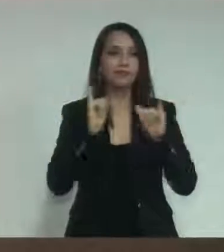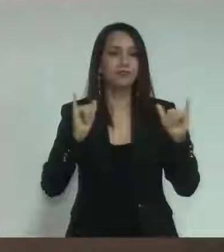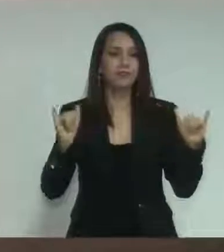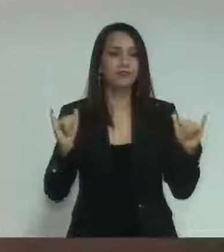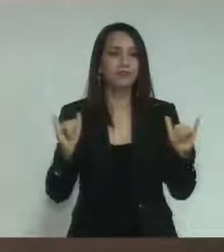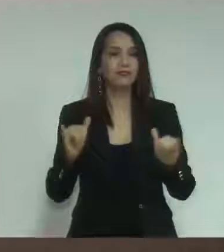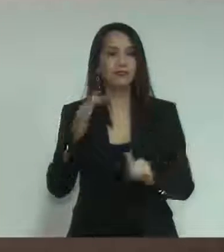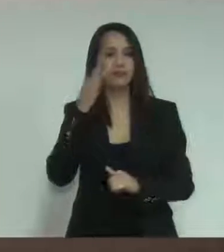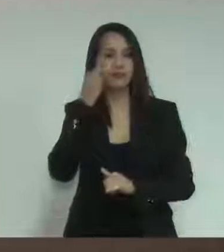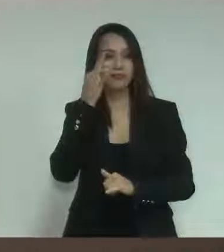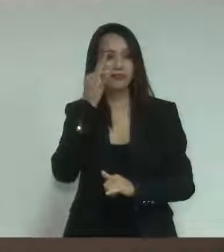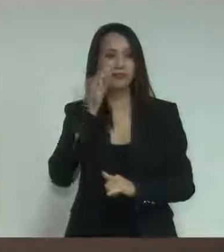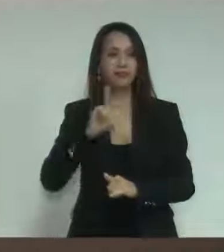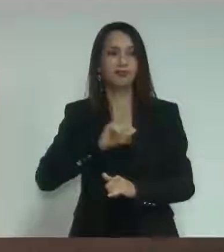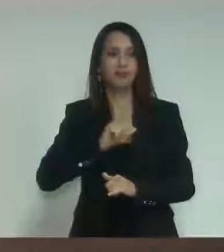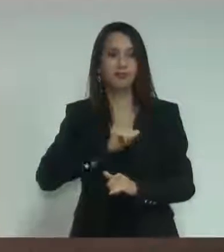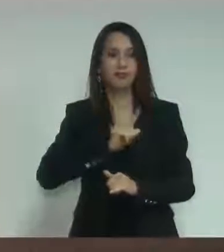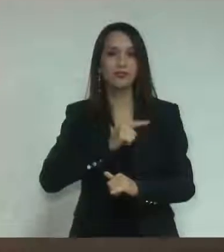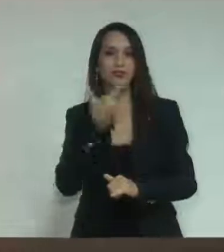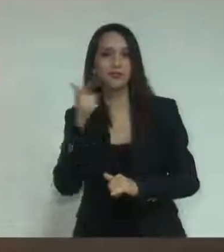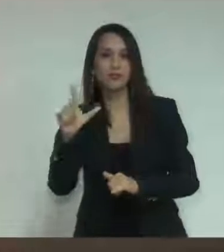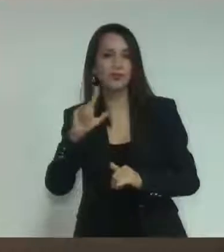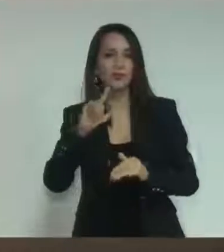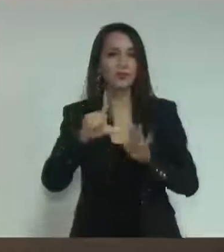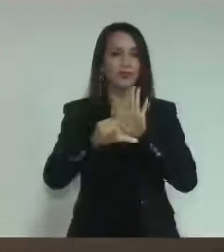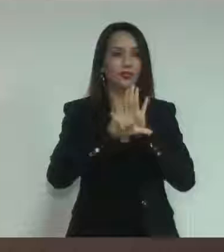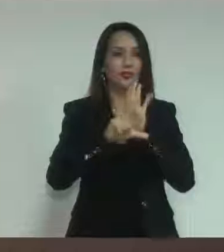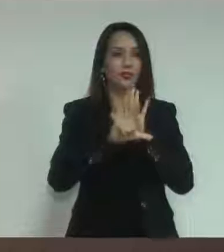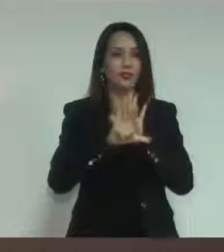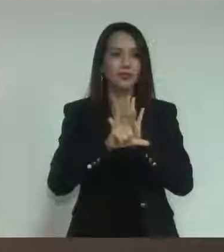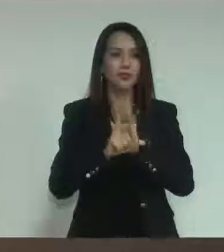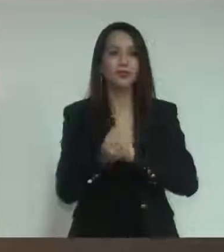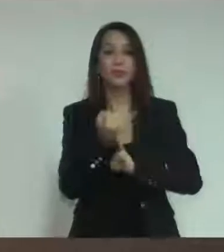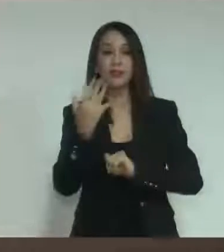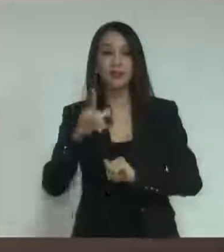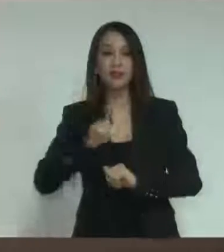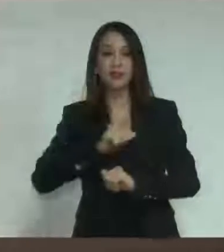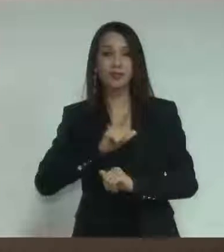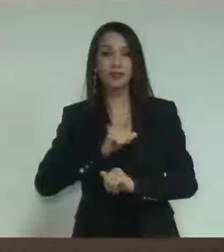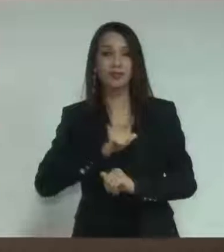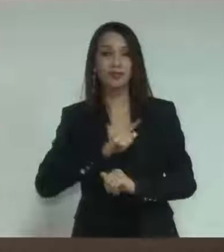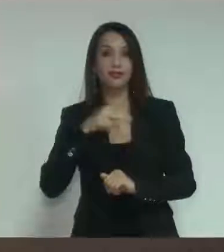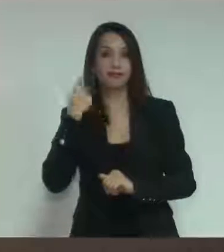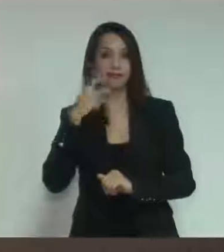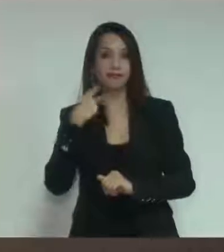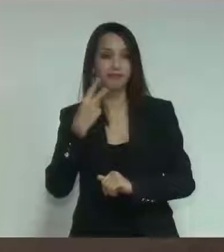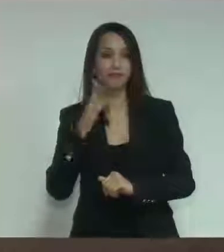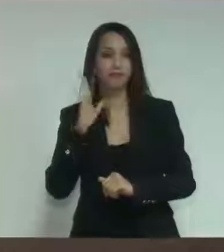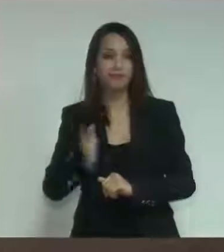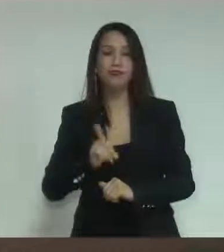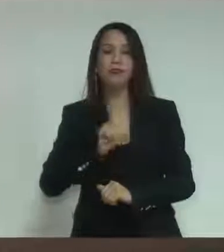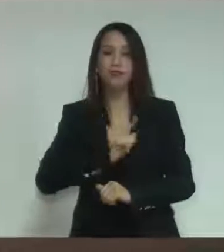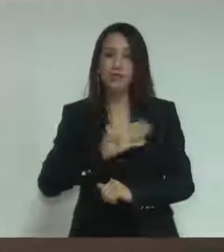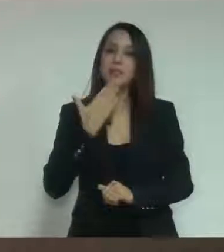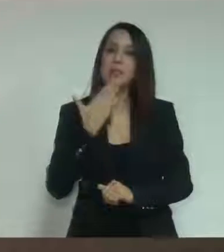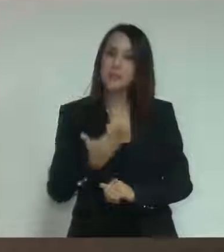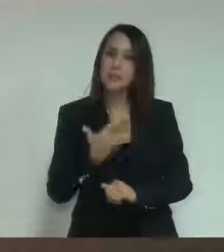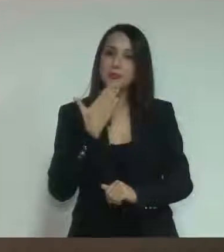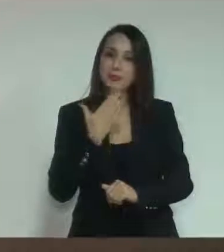das outras legislaturas. Quantos vereadores aqui presentes já fizeram essa reivindicação?